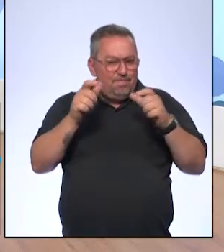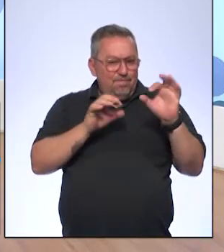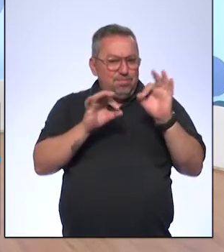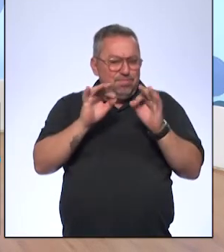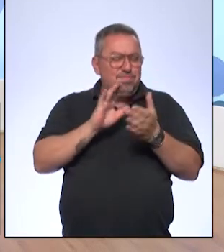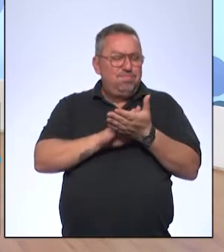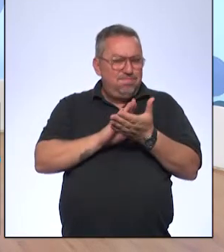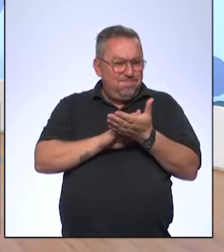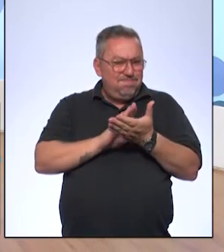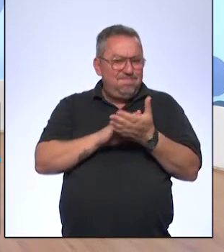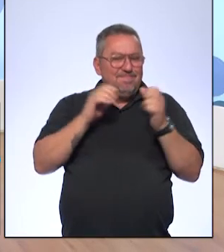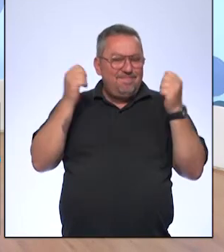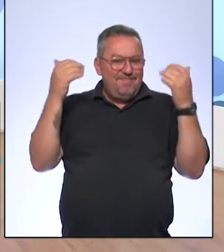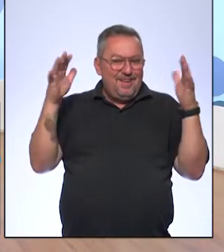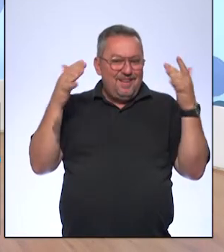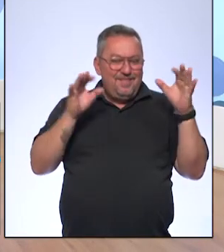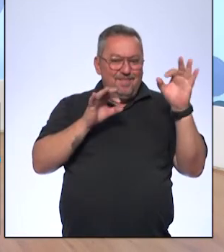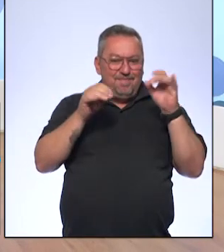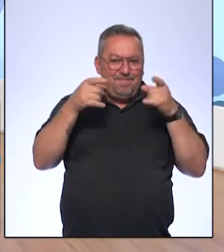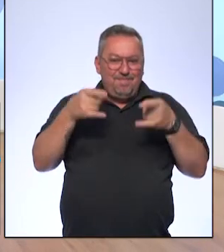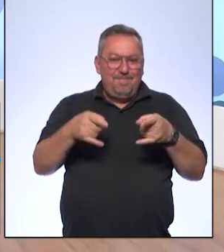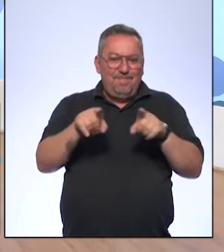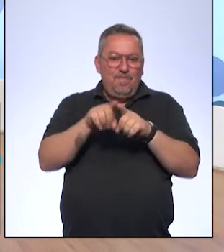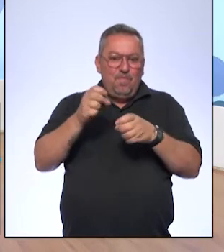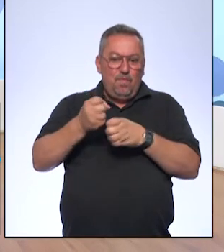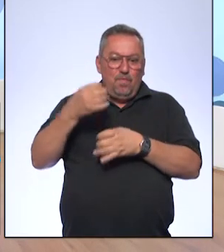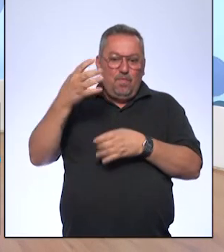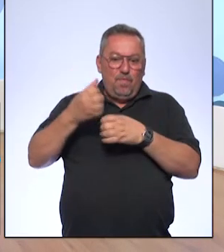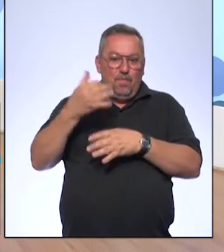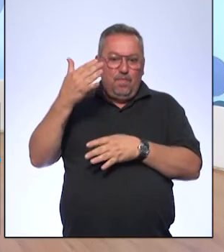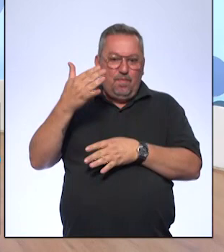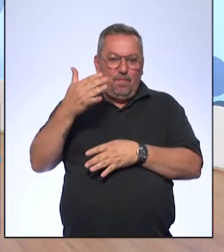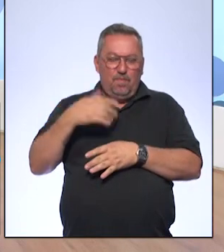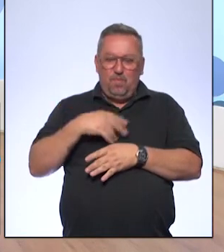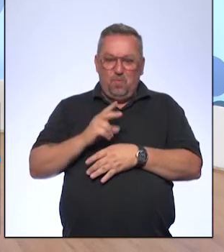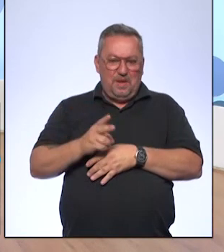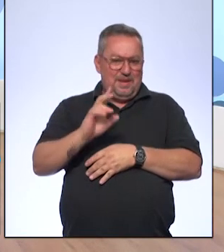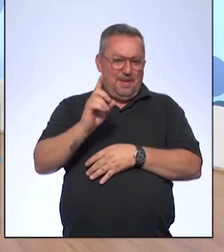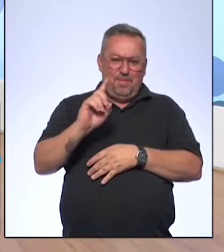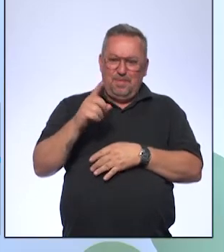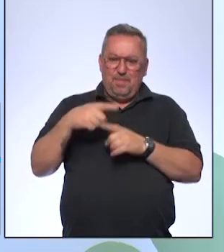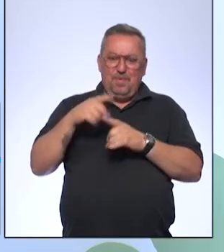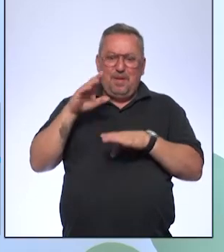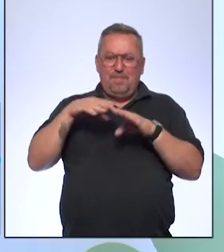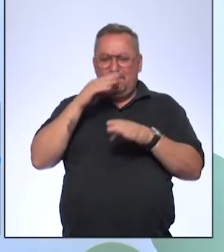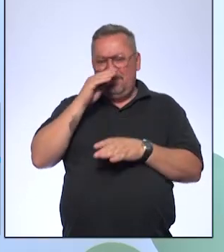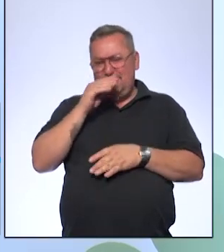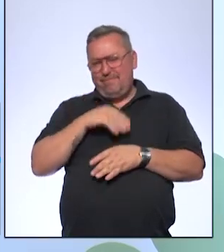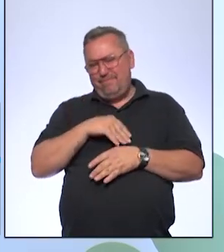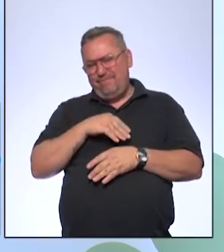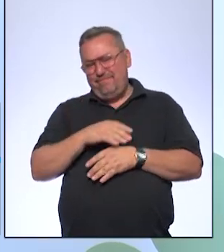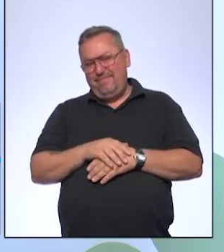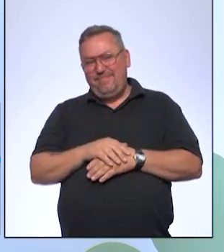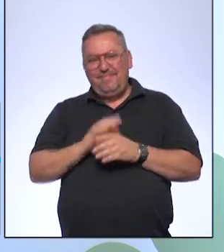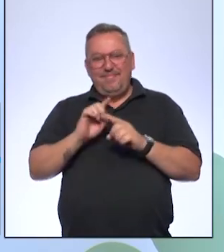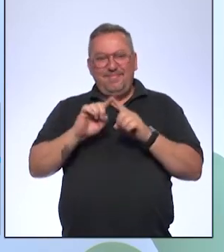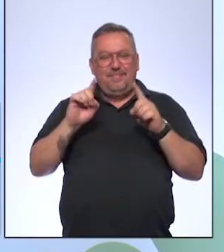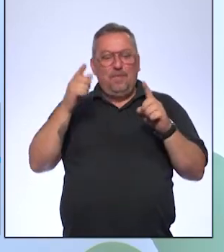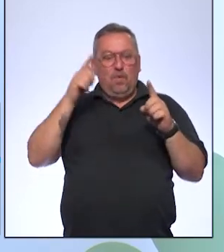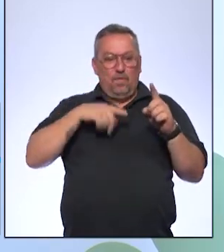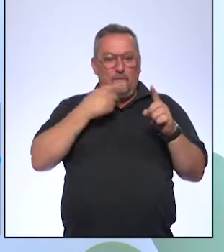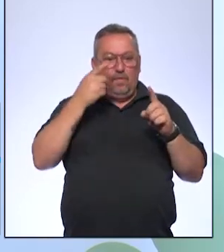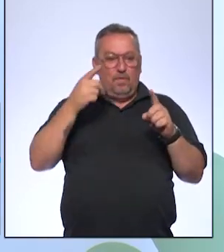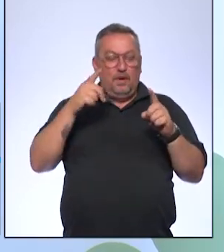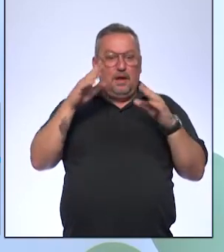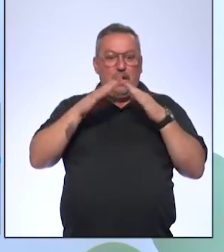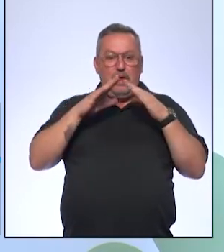quarto. Exatamente. E assim, no chat eles colocaram. Alguns falaram que não é sempre que arrumam não, que dá preguiça. Mas outros falaram que